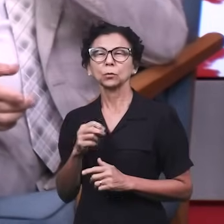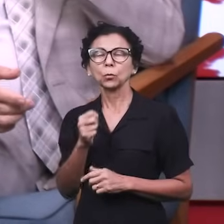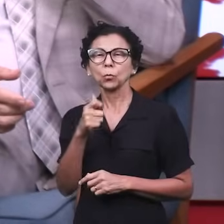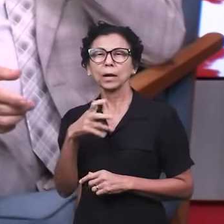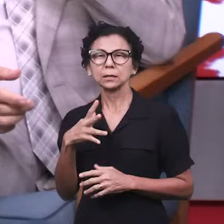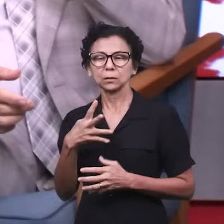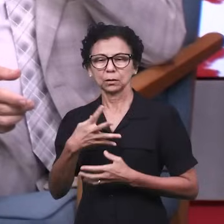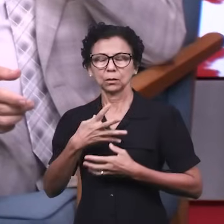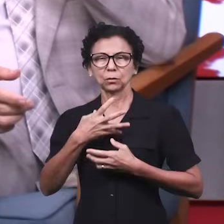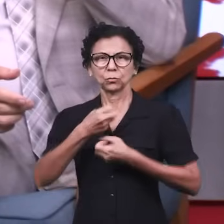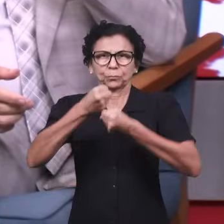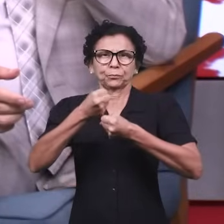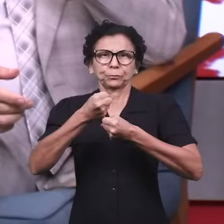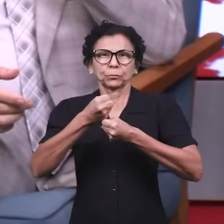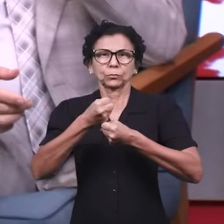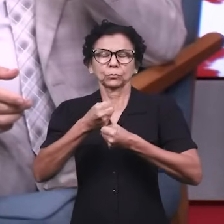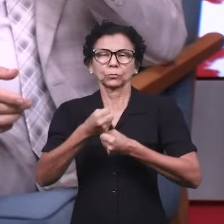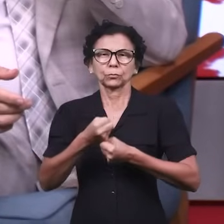Ele